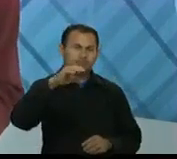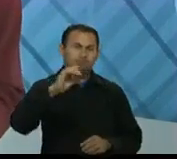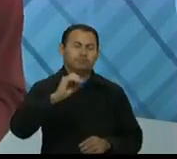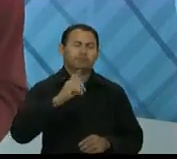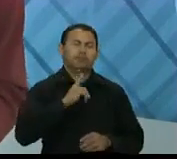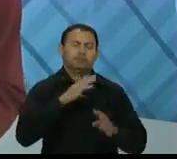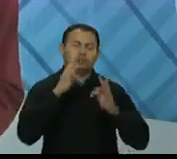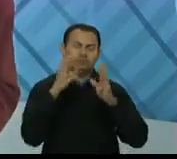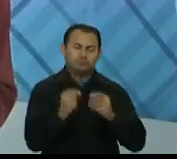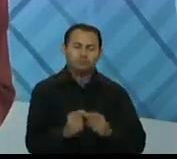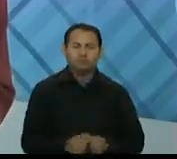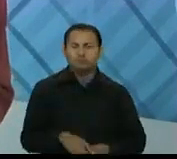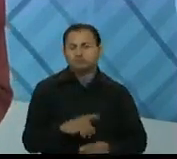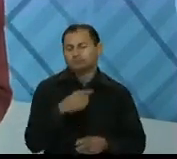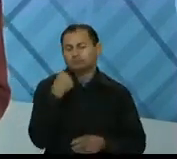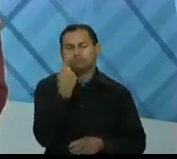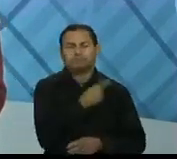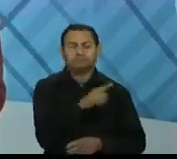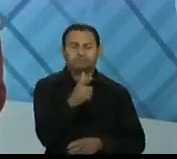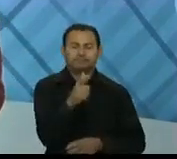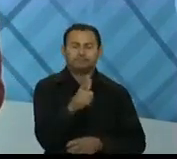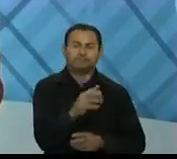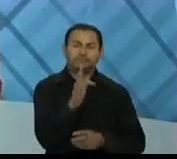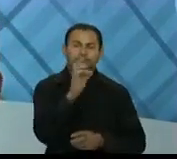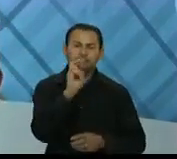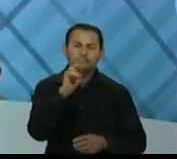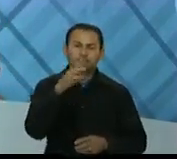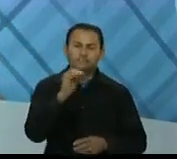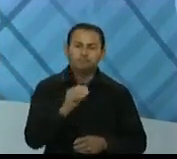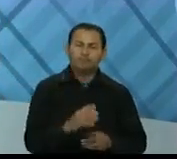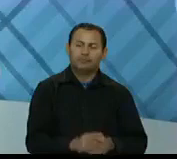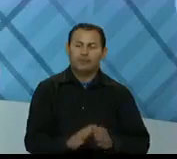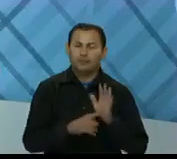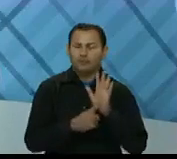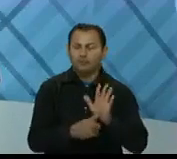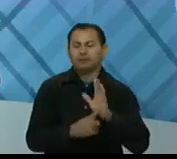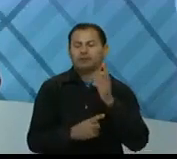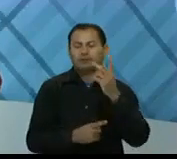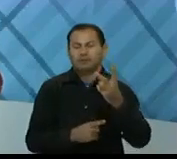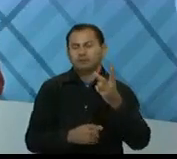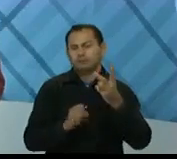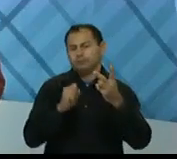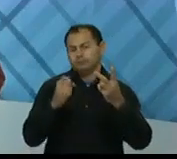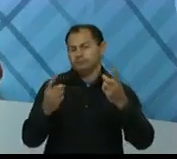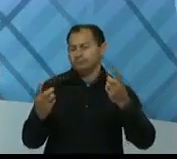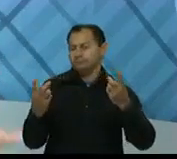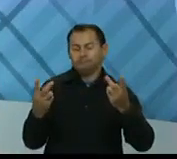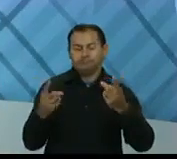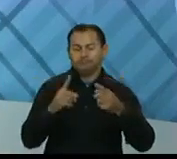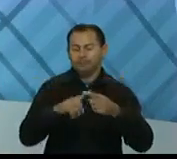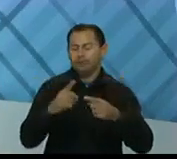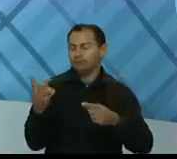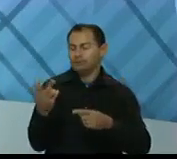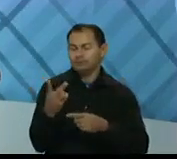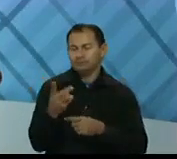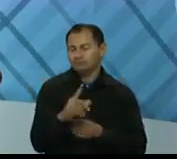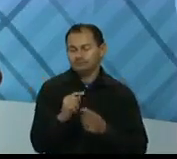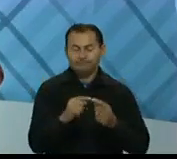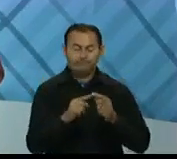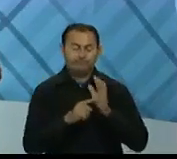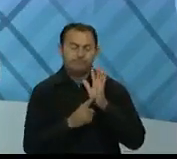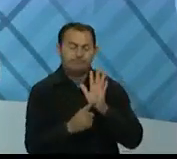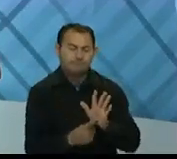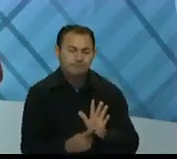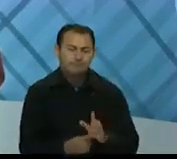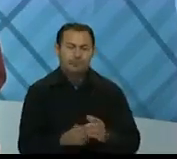tenha todos, senão nós não temos uma função. Ali foi apresentada 2 situações de uma relação, mas as duas não